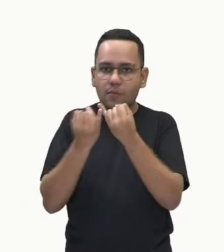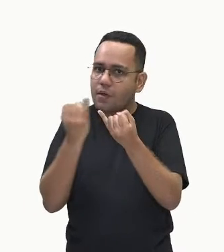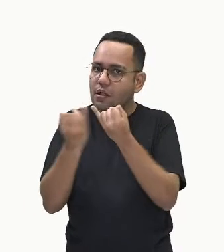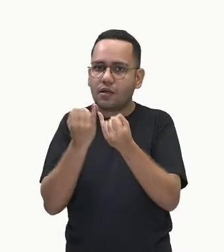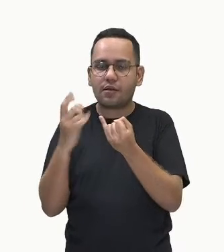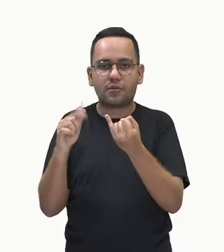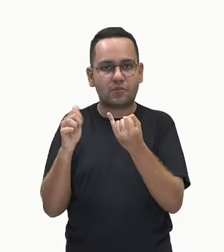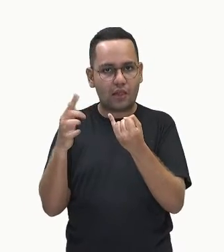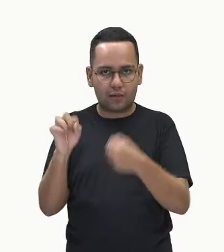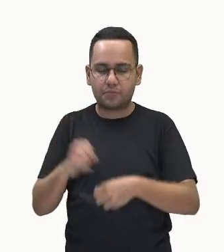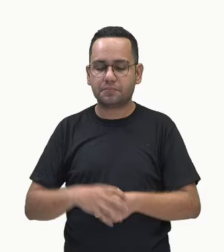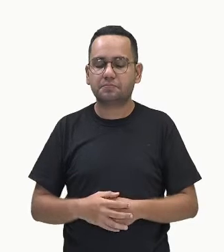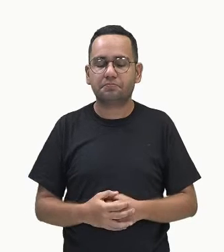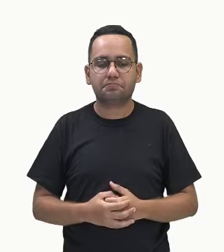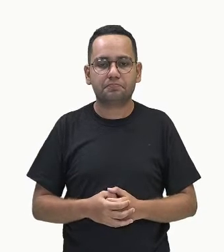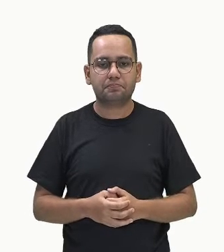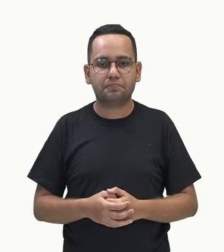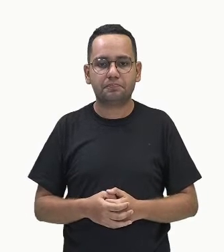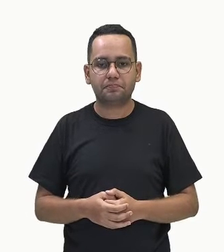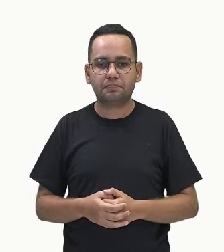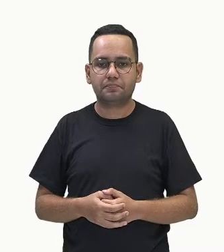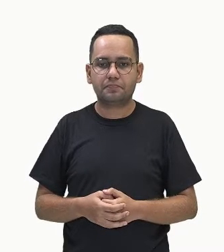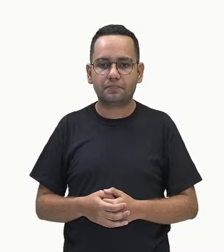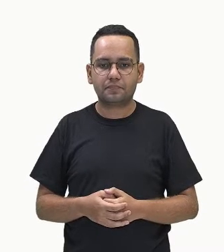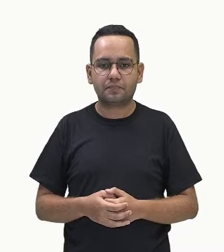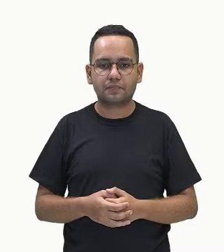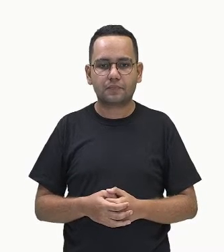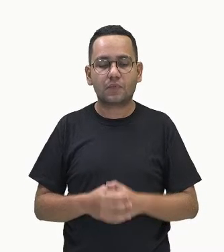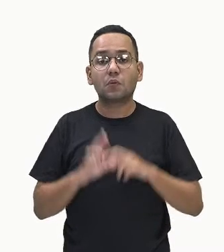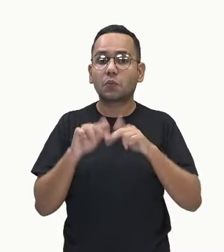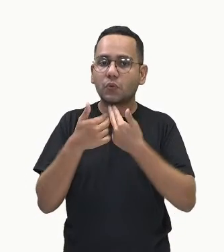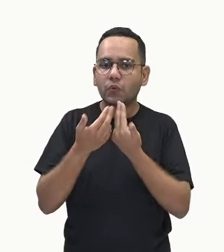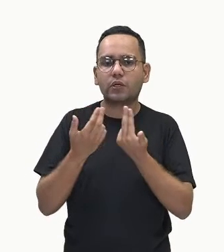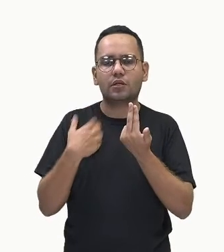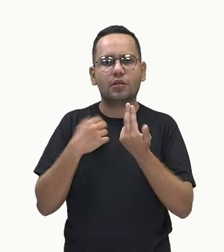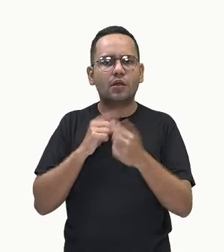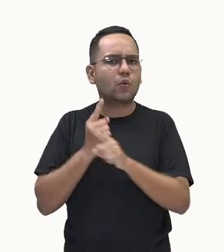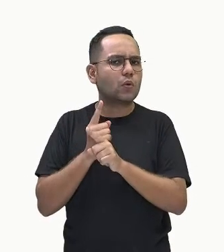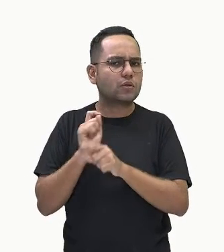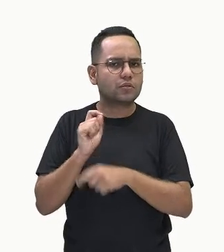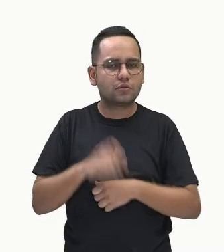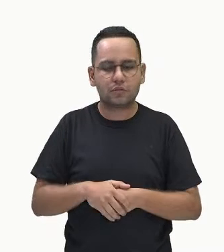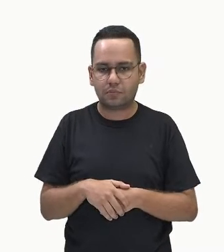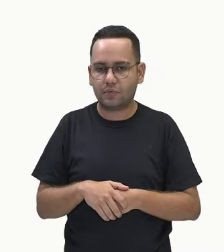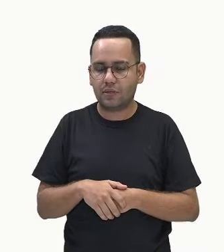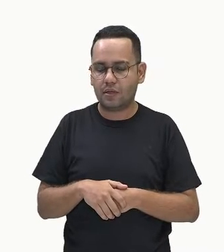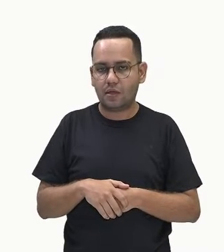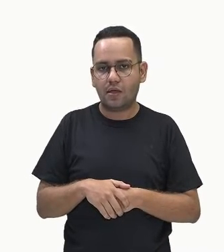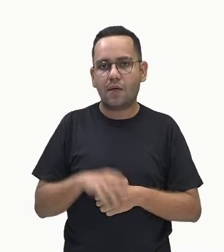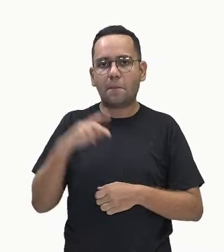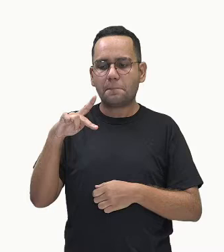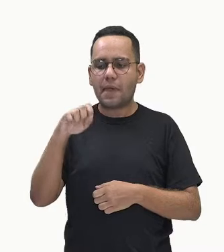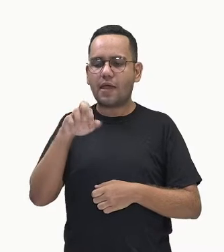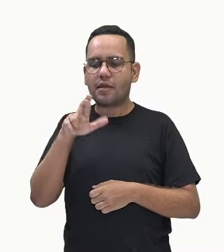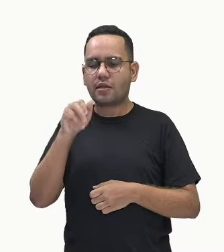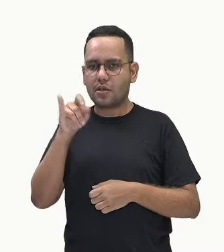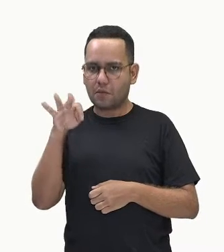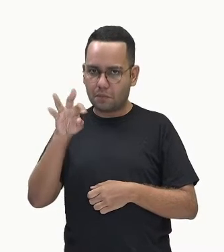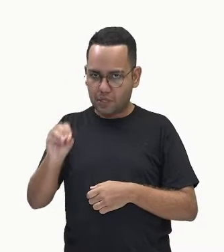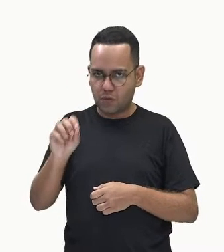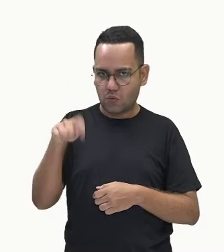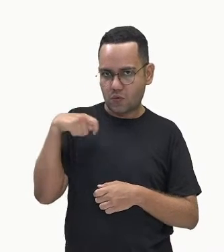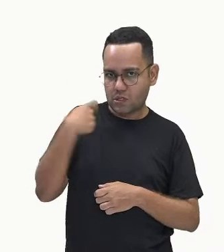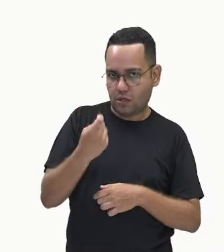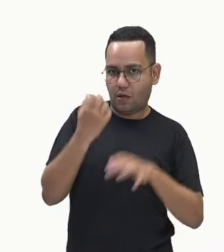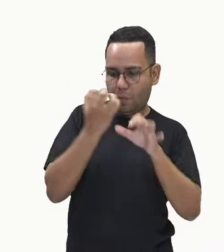nós vamos relacionar? O perímetro, tá? E o apótema com a área desse polígono. Vamos lembrar mais